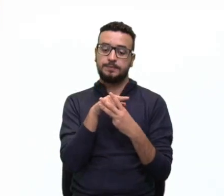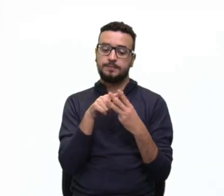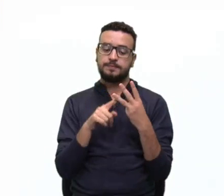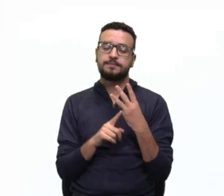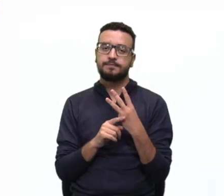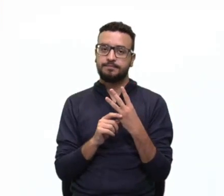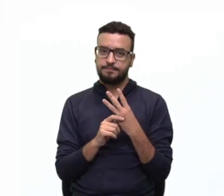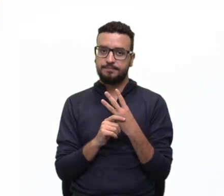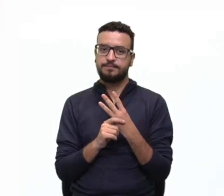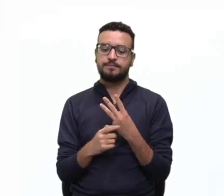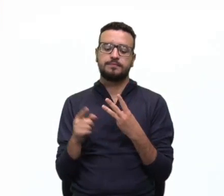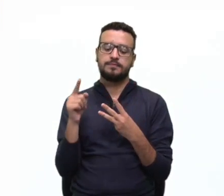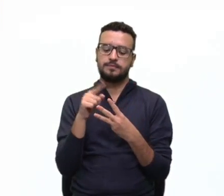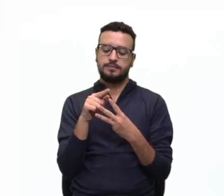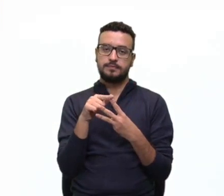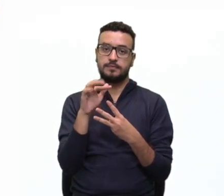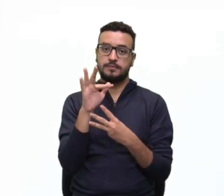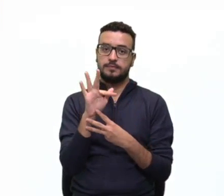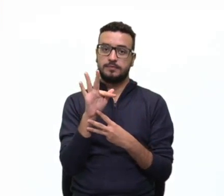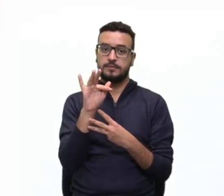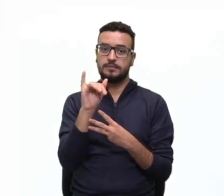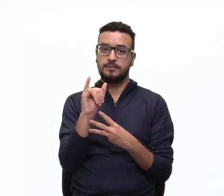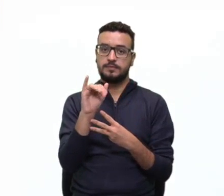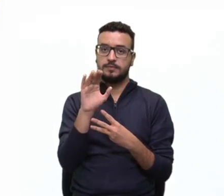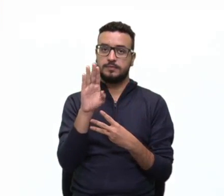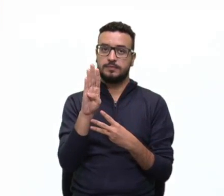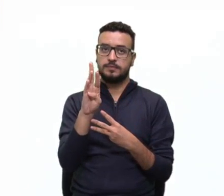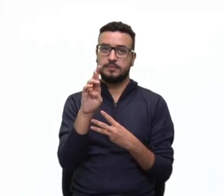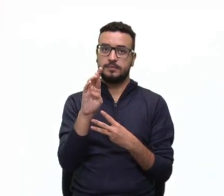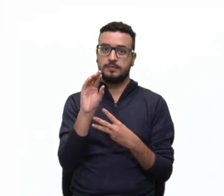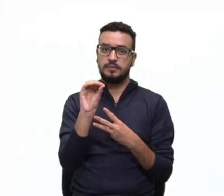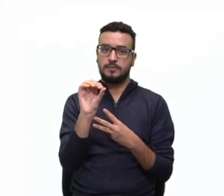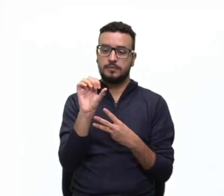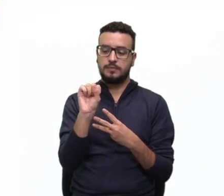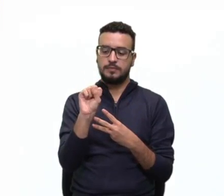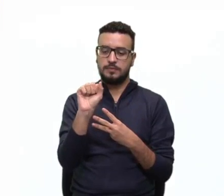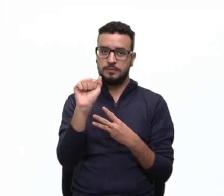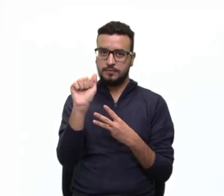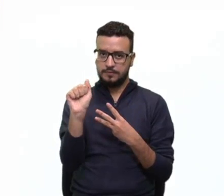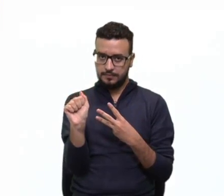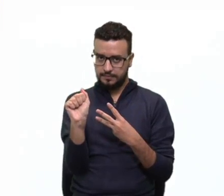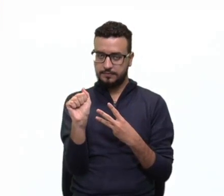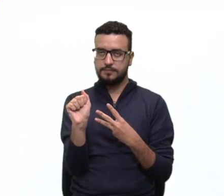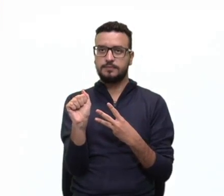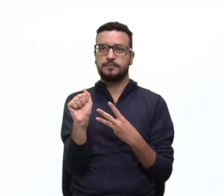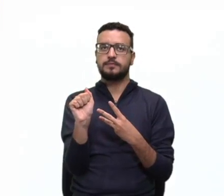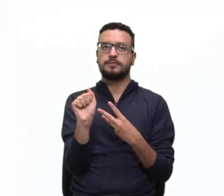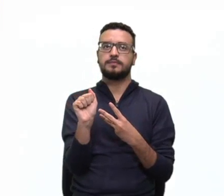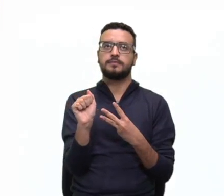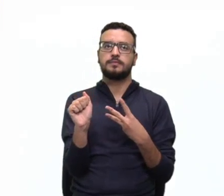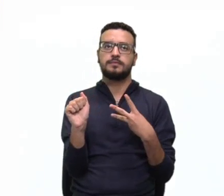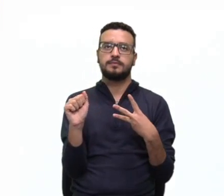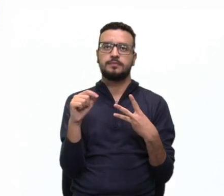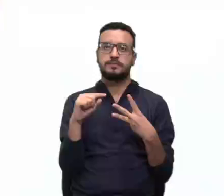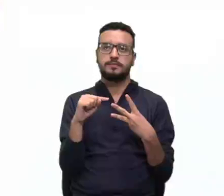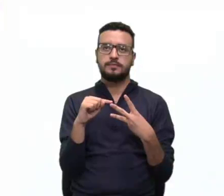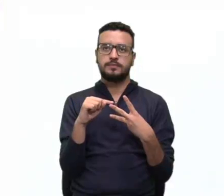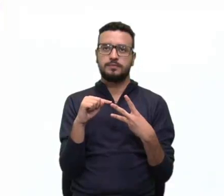tipos. A articulação fibrosa ou sinoartrose, mas pode conhecer como fibrosa,